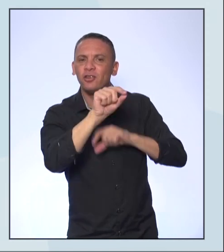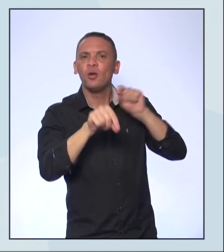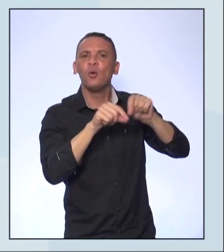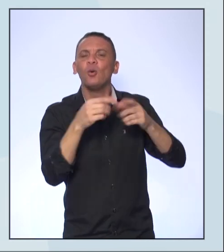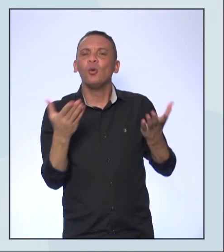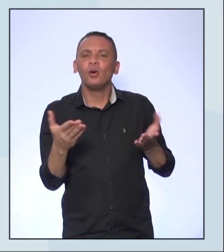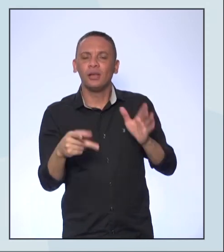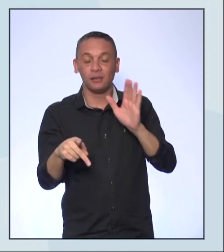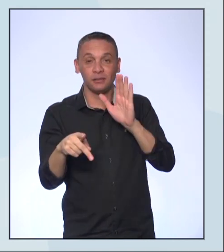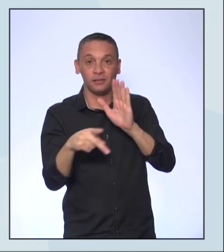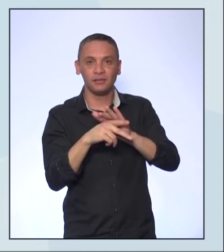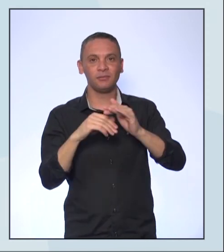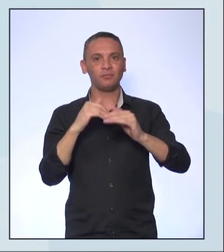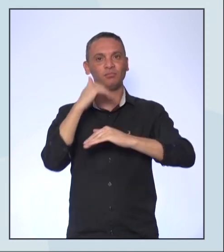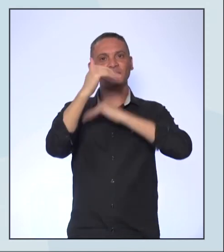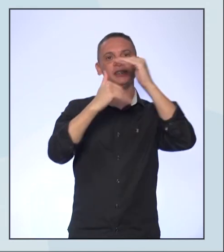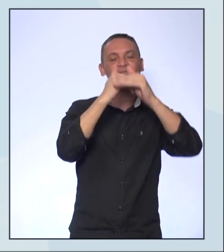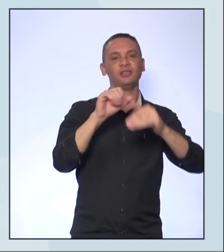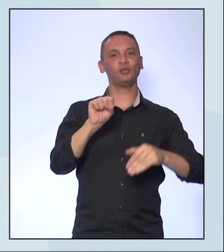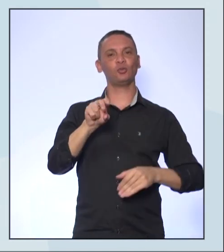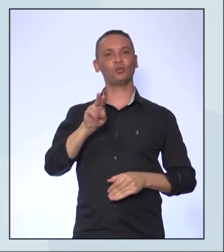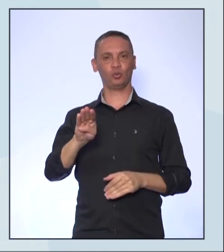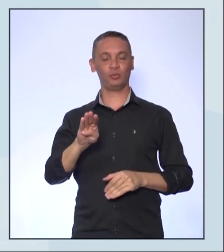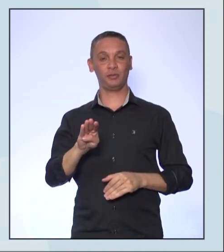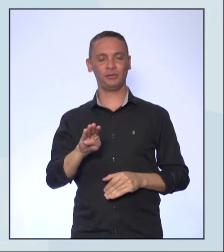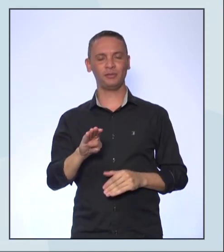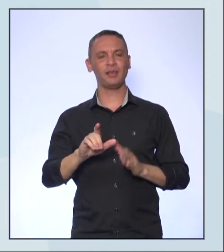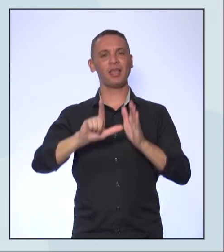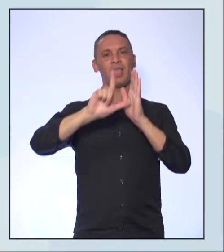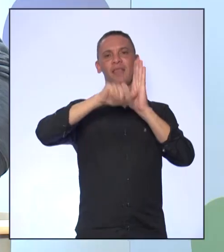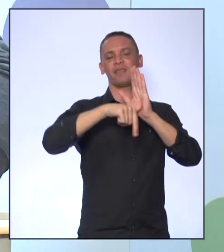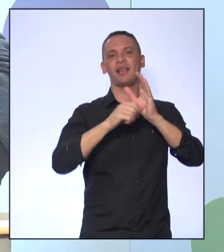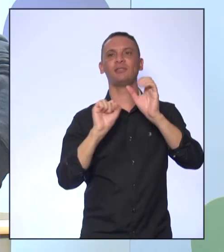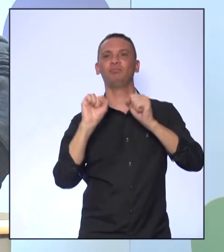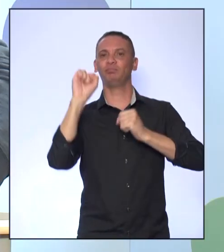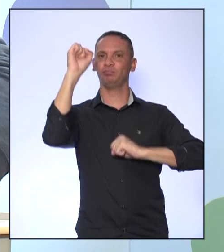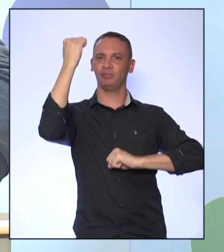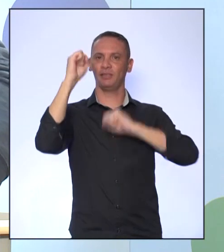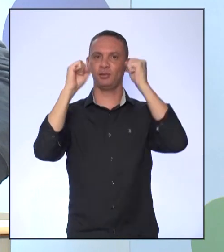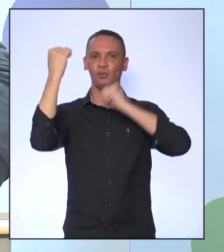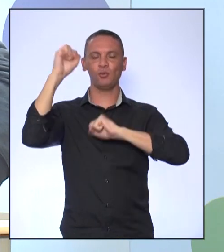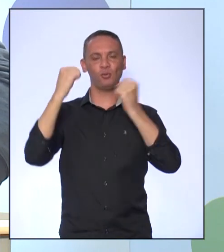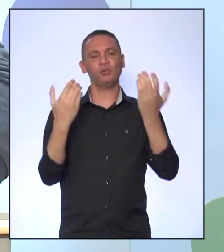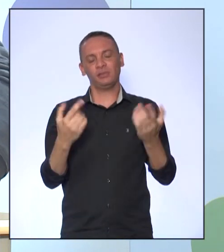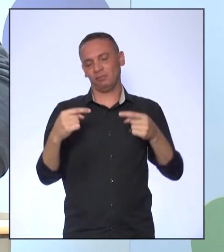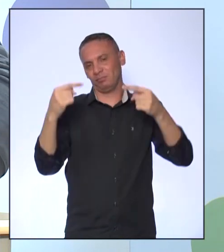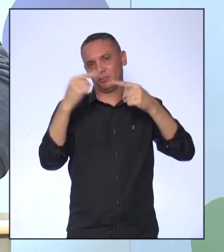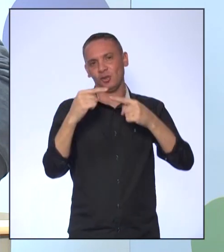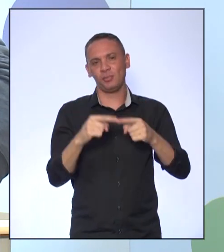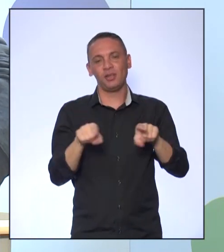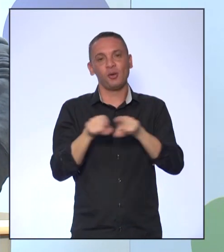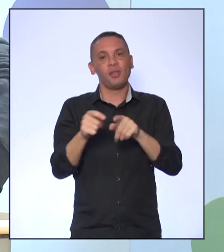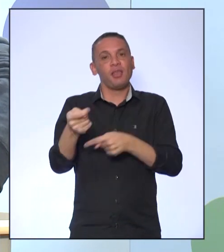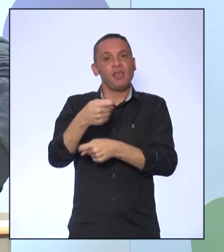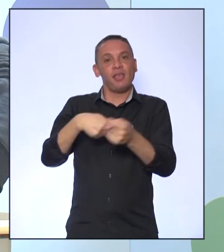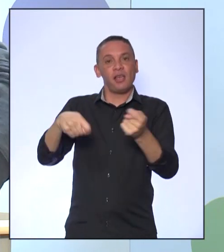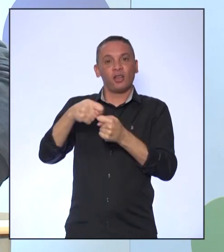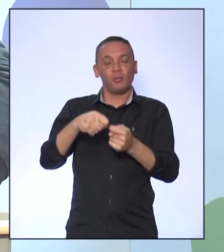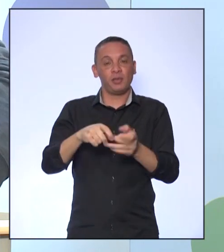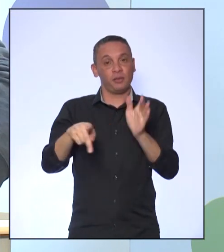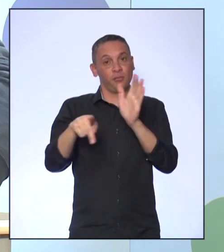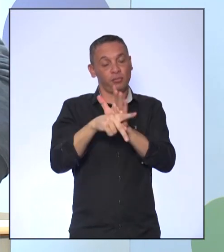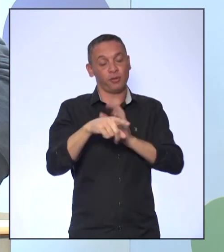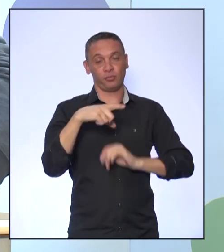aí que tiveram um atraso na industrialização e que boa parte deles ainda fazem parte da economia do setor